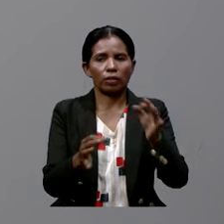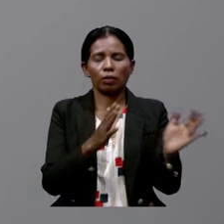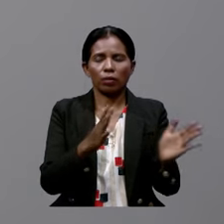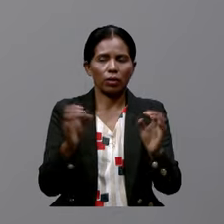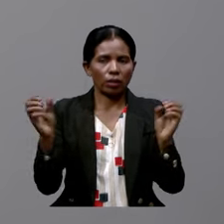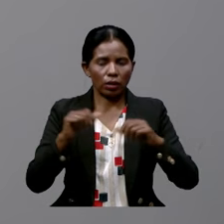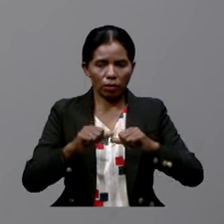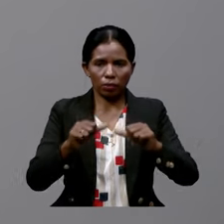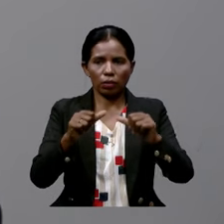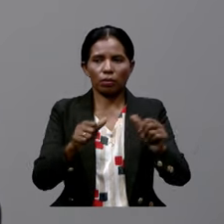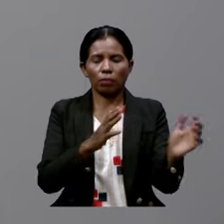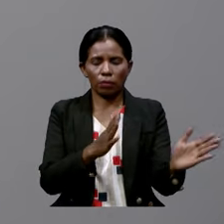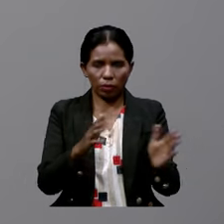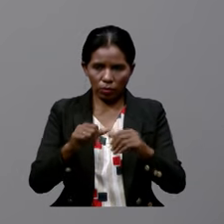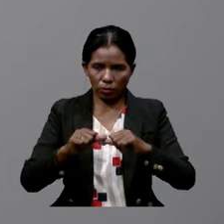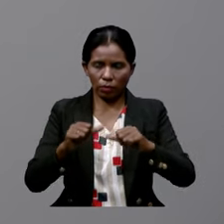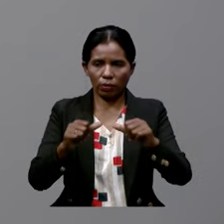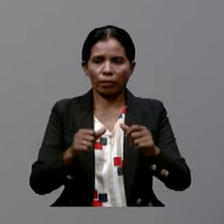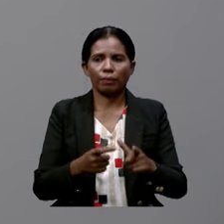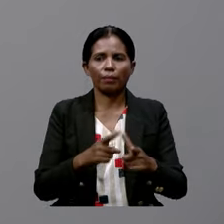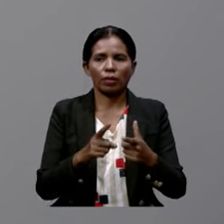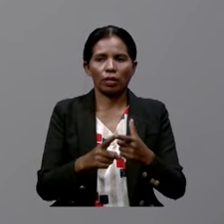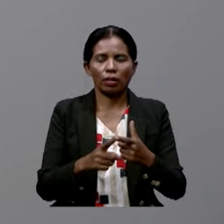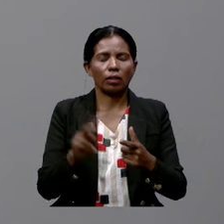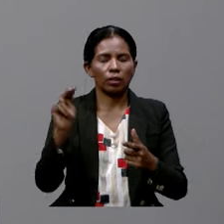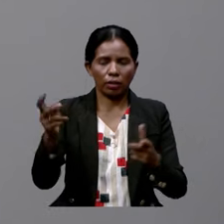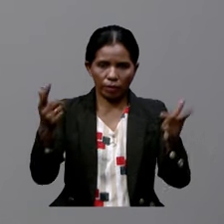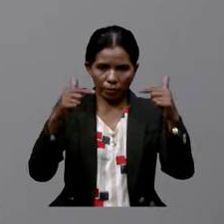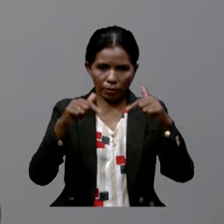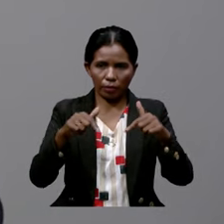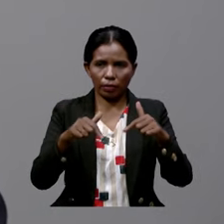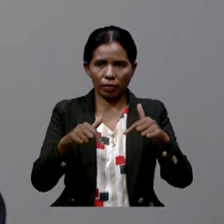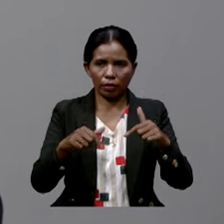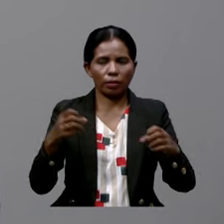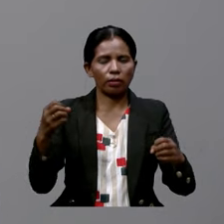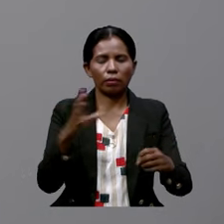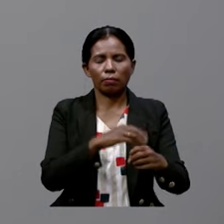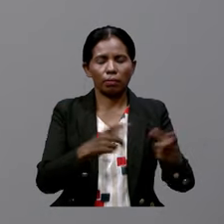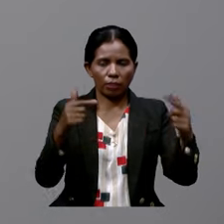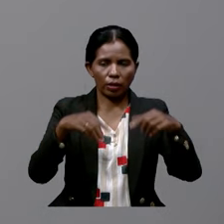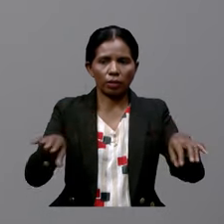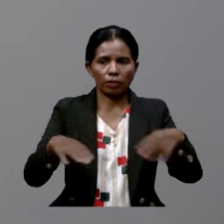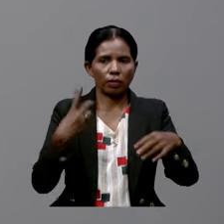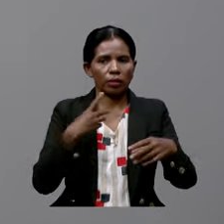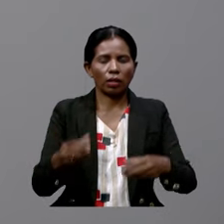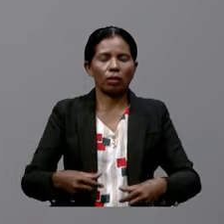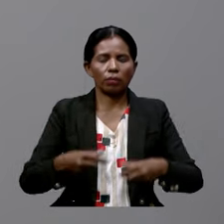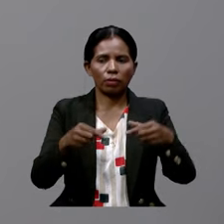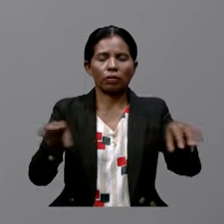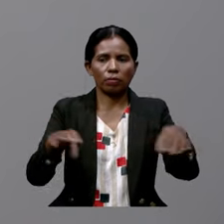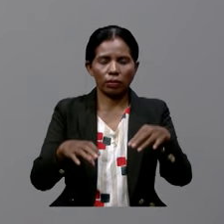o processo lá é lá. Lá é lá, e minha mãe, moça, minha daruma tama, daruma, até lá foi o serviço, né? Mas